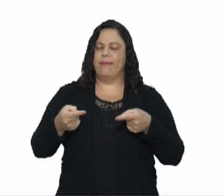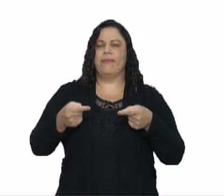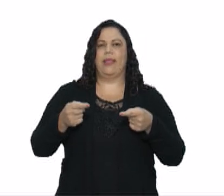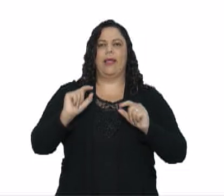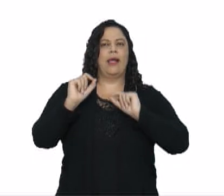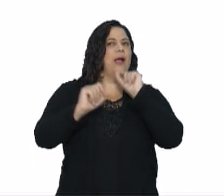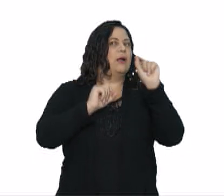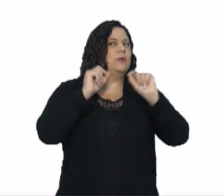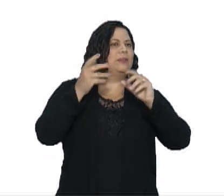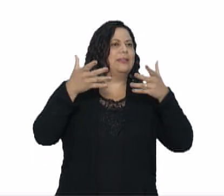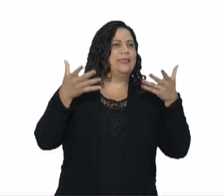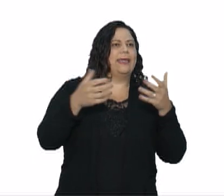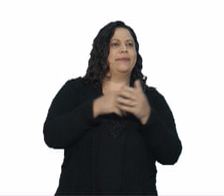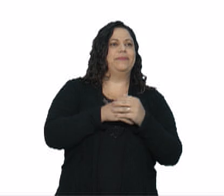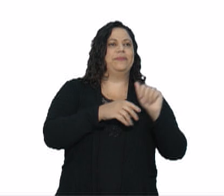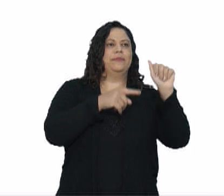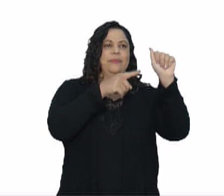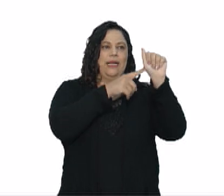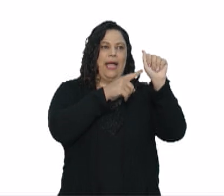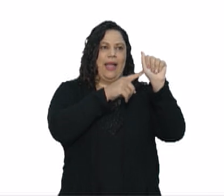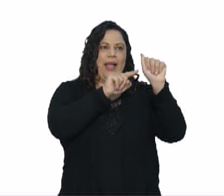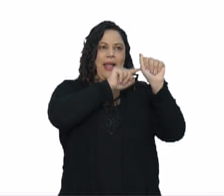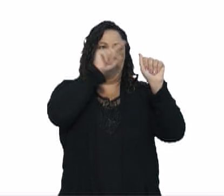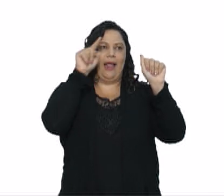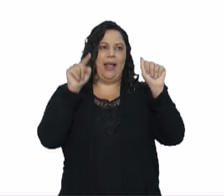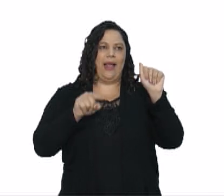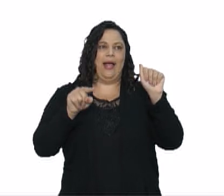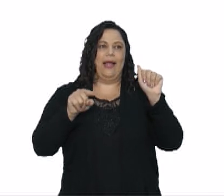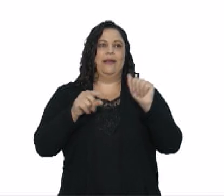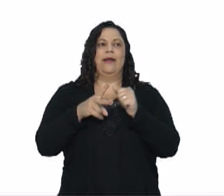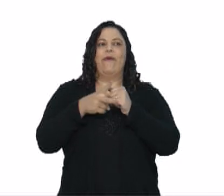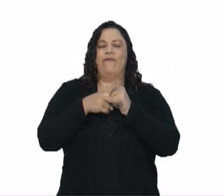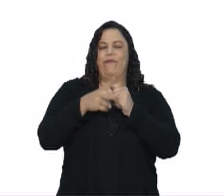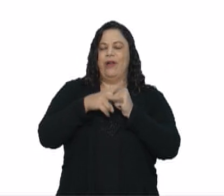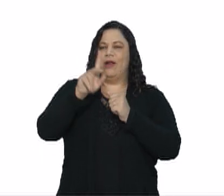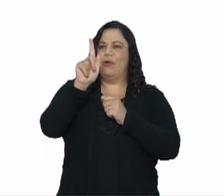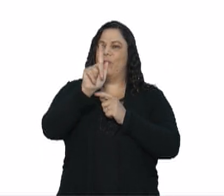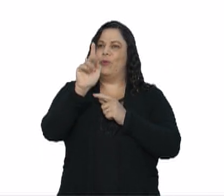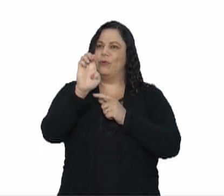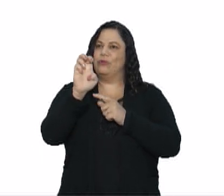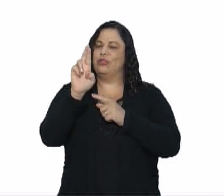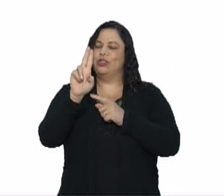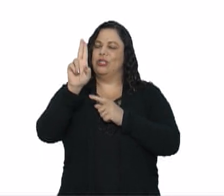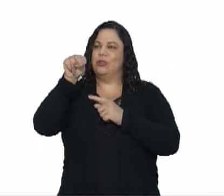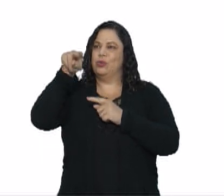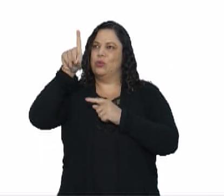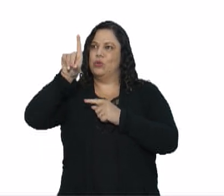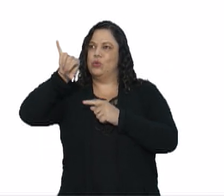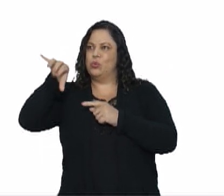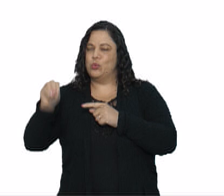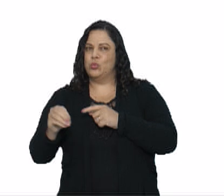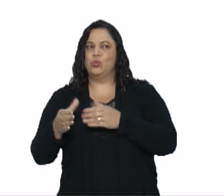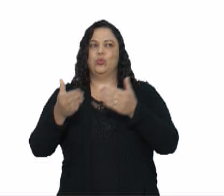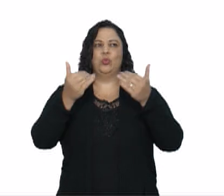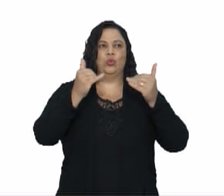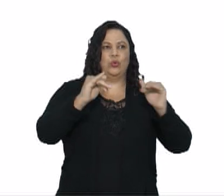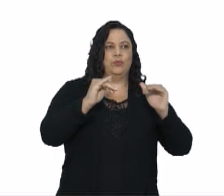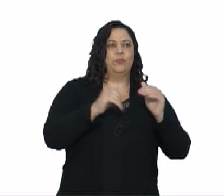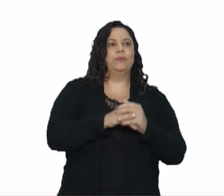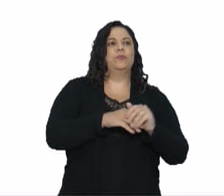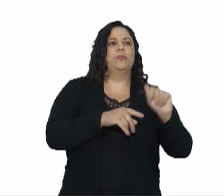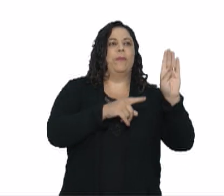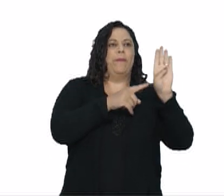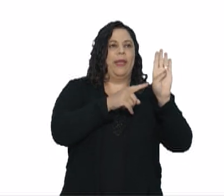Ó, NDO ali, trabalhando com gerúndio. Acabado o dinheiro